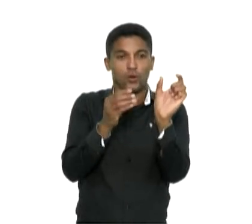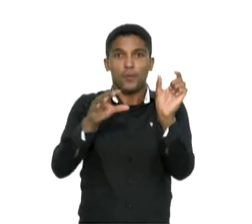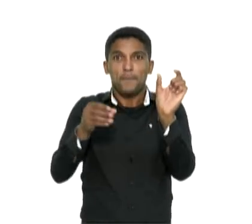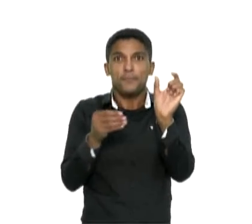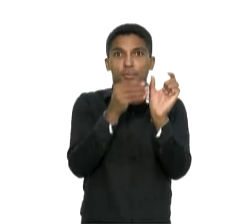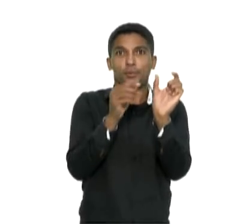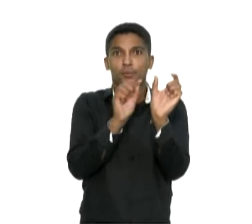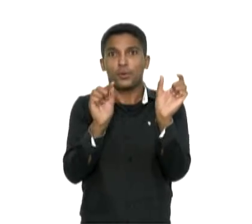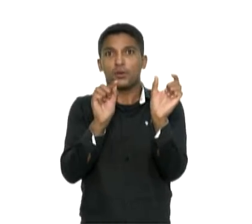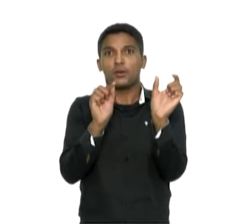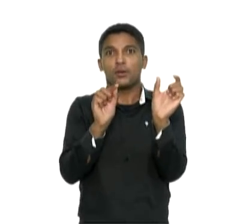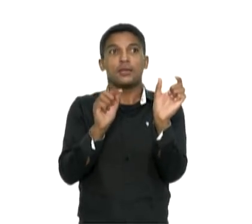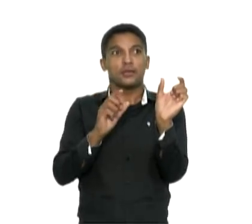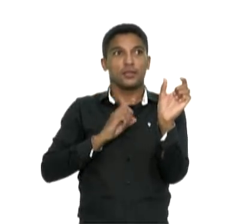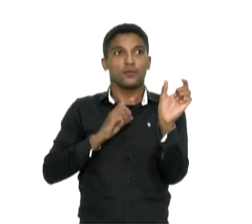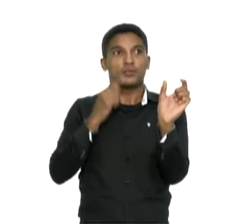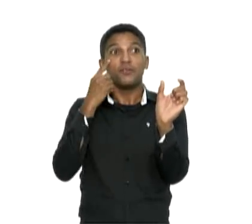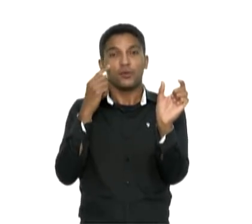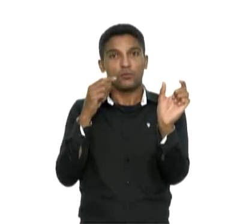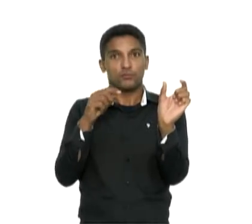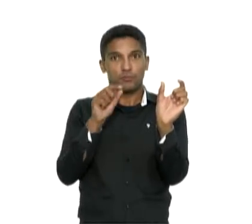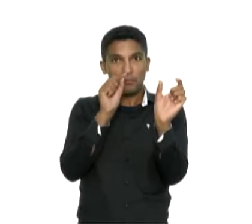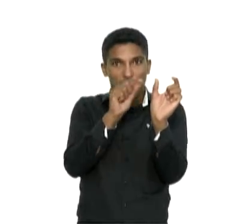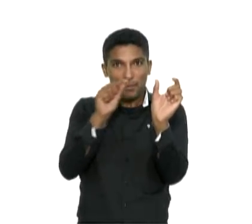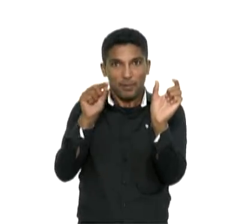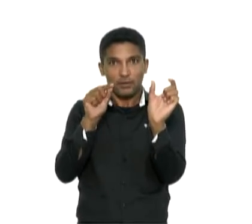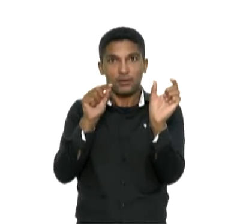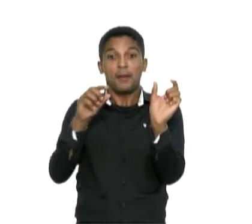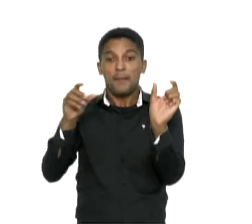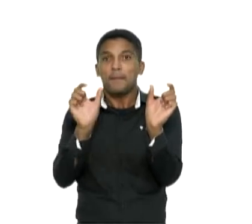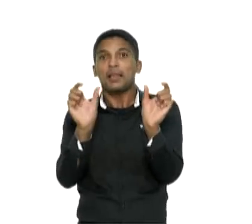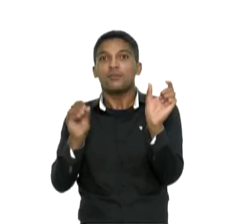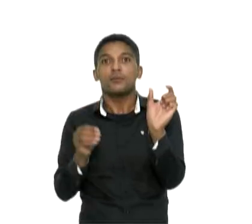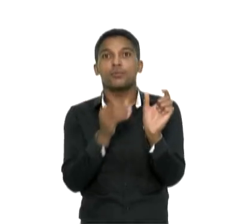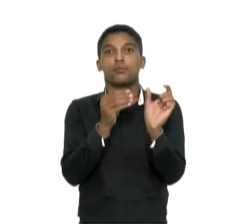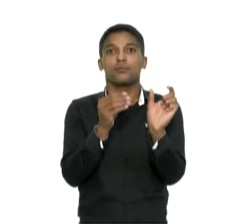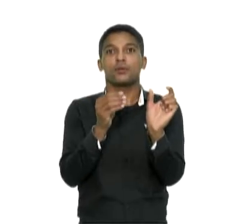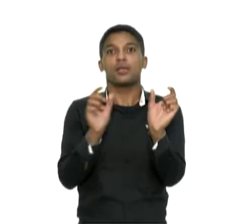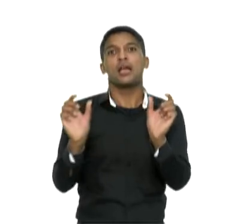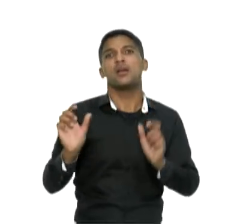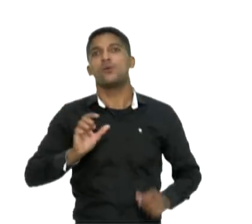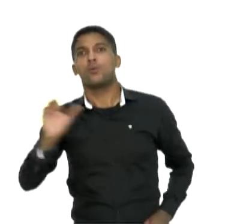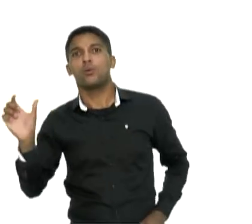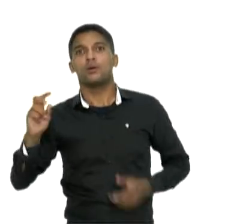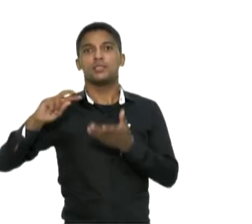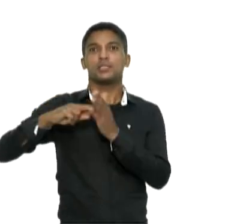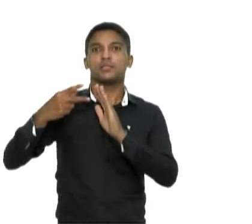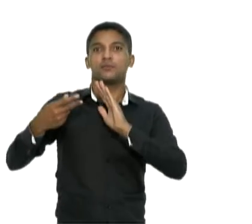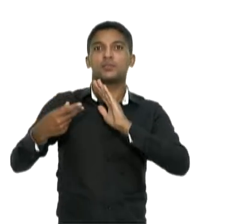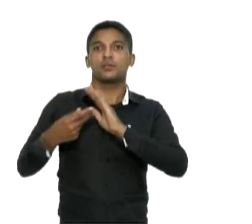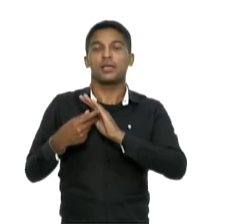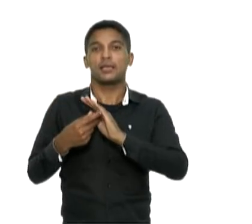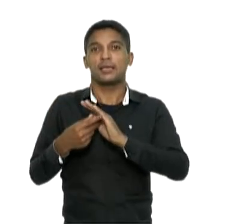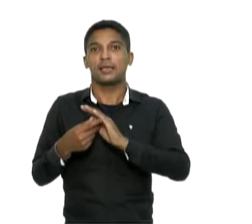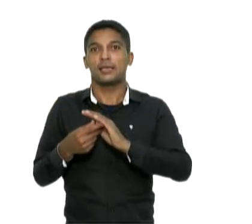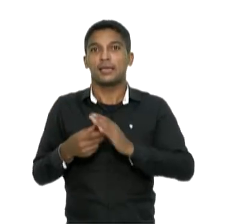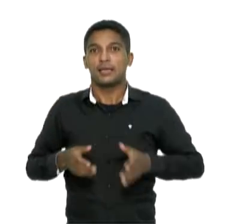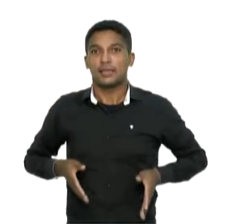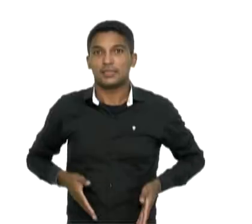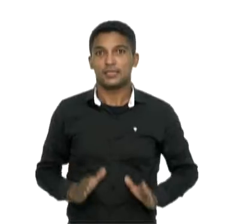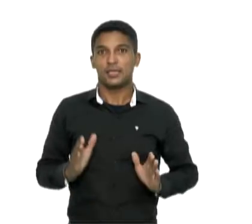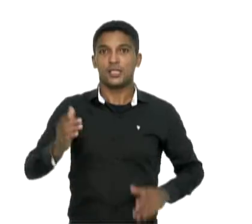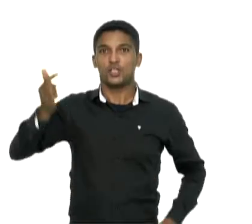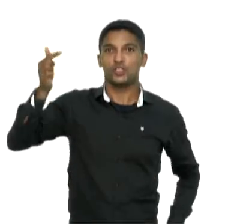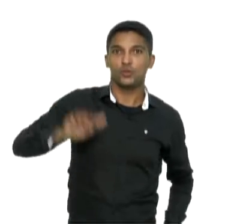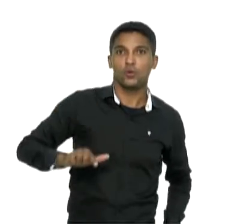seguir? A palavra, pontilhado, significa nascer novamente ou ressurgir. Quando as pessoas queriam